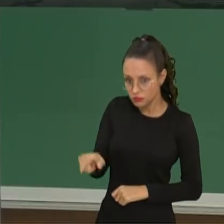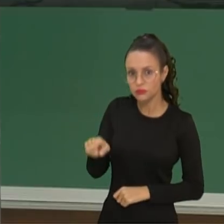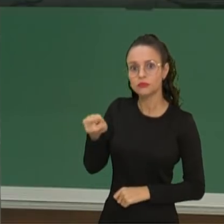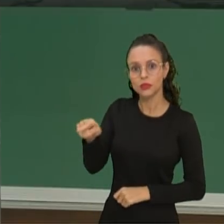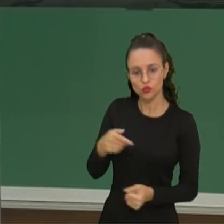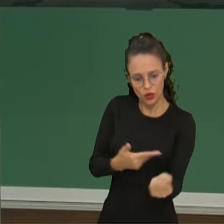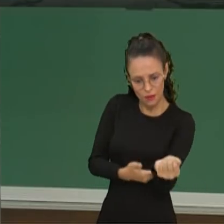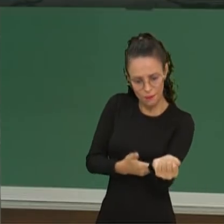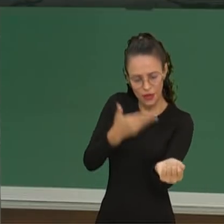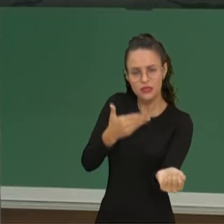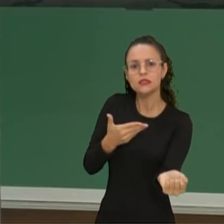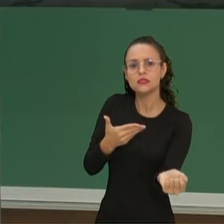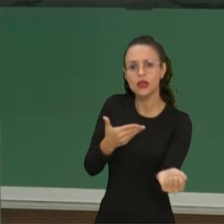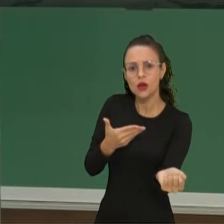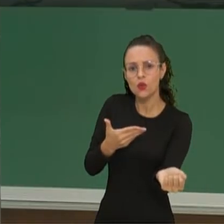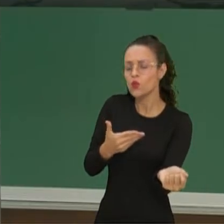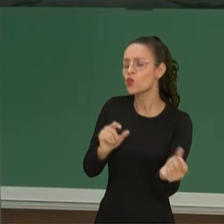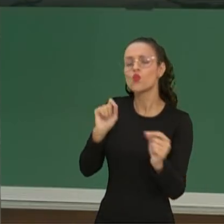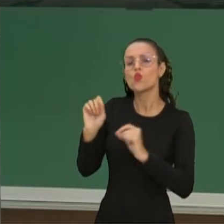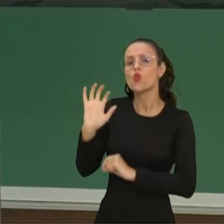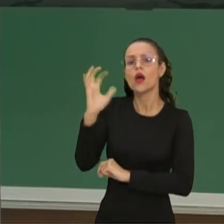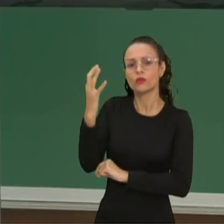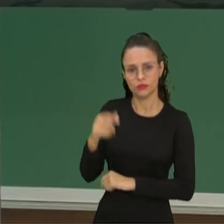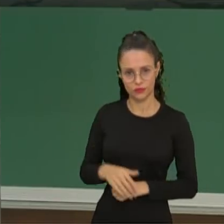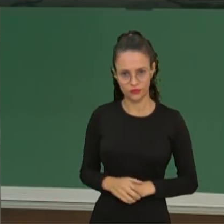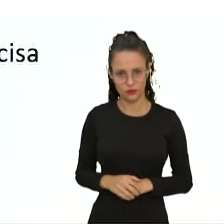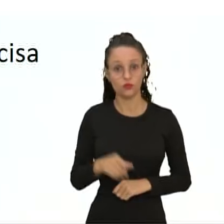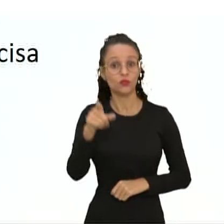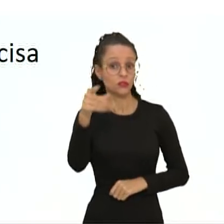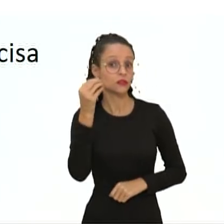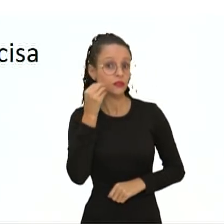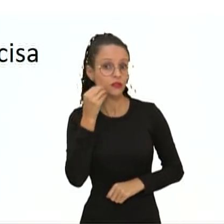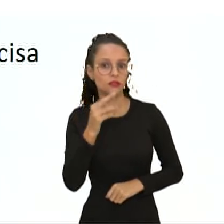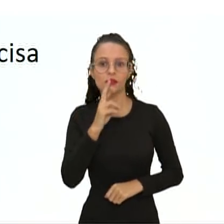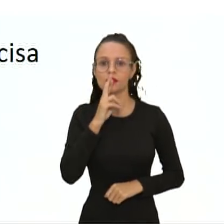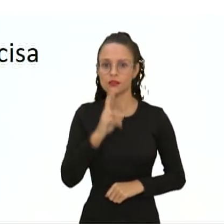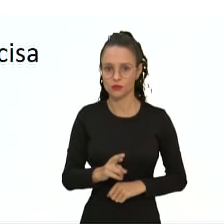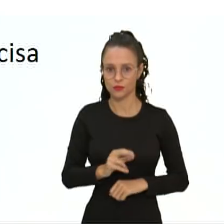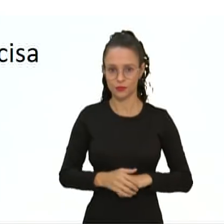com essa pressão arterial elevada? Tenta responder aí.